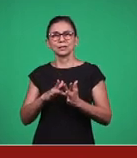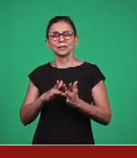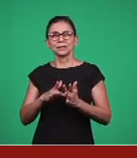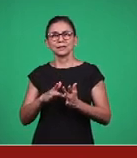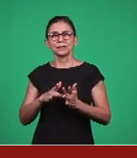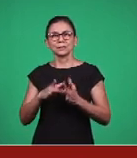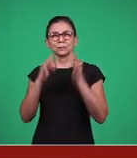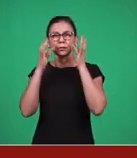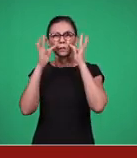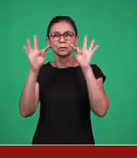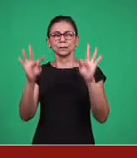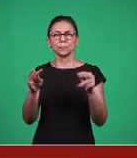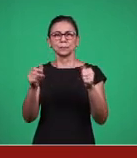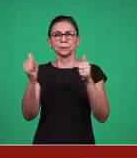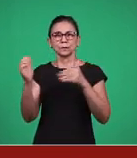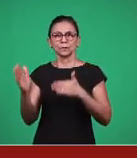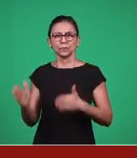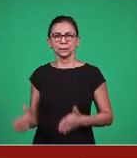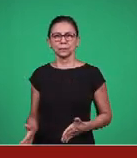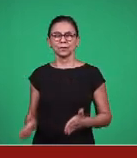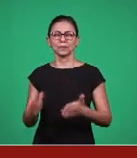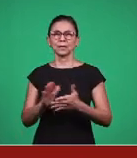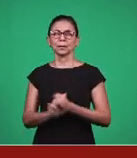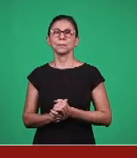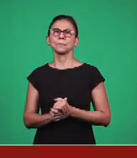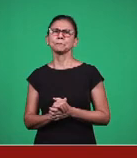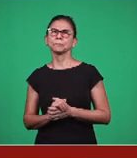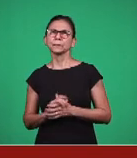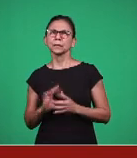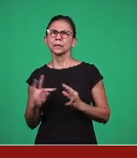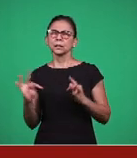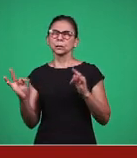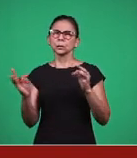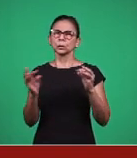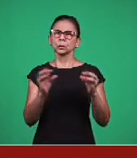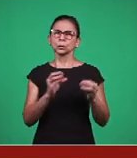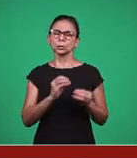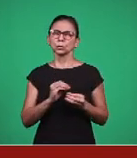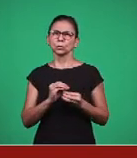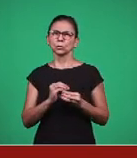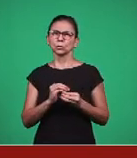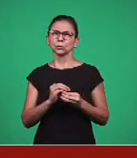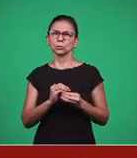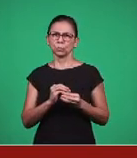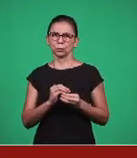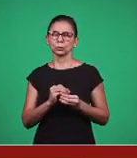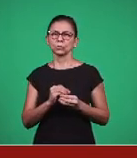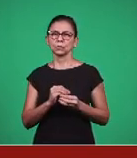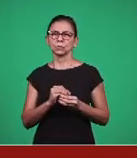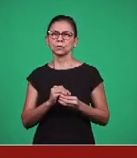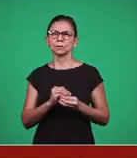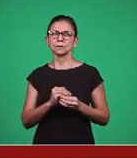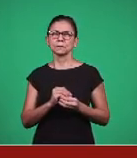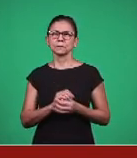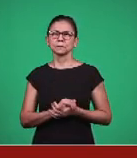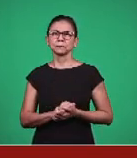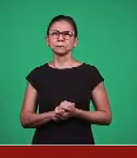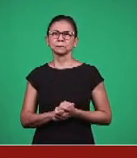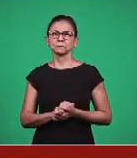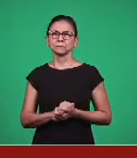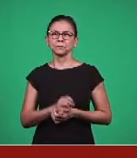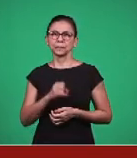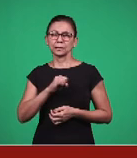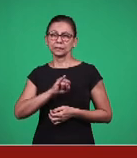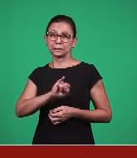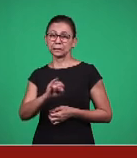vos digo que sobre todos os seus bens o porá. Mas se aquele servo disser em seu coração,